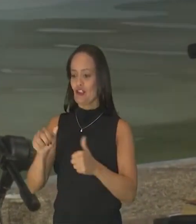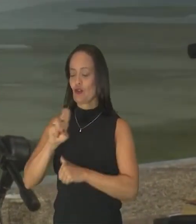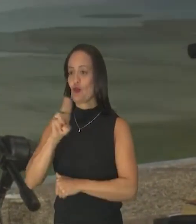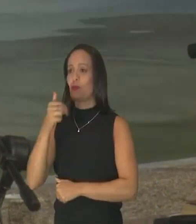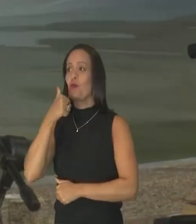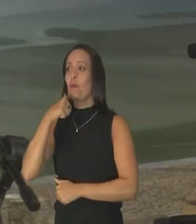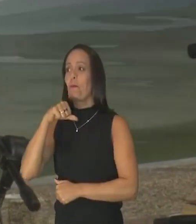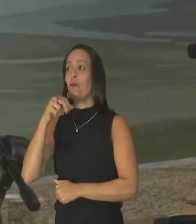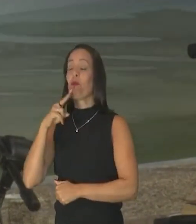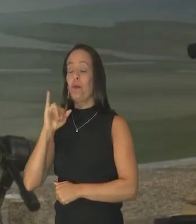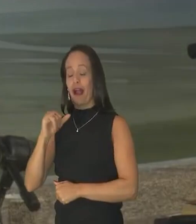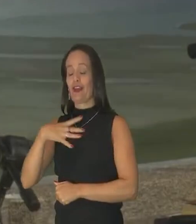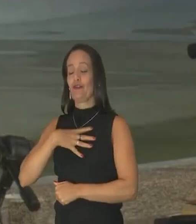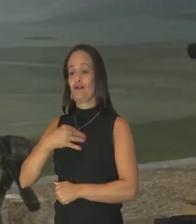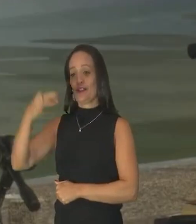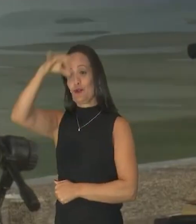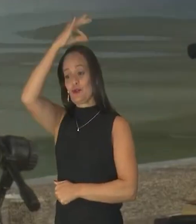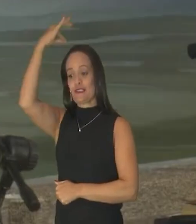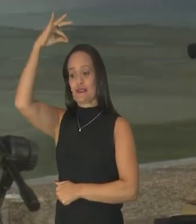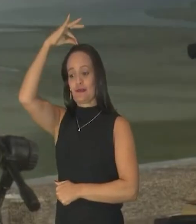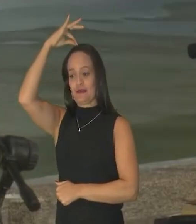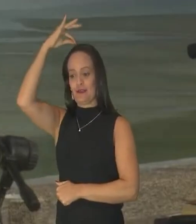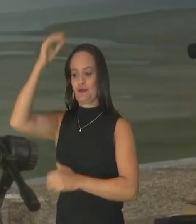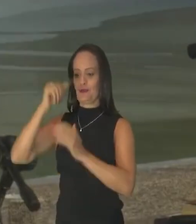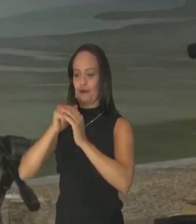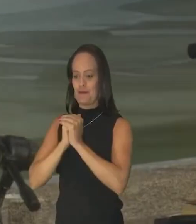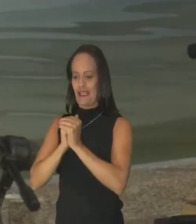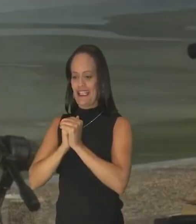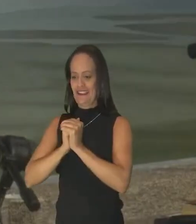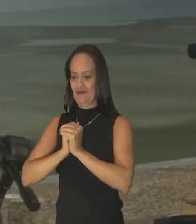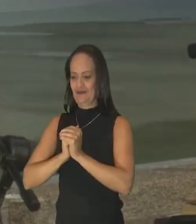do Pai, do Filho e do Espírito Santo. Amém.